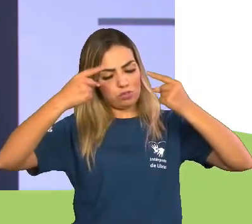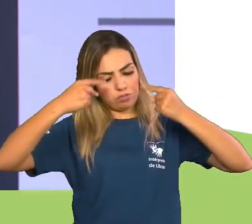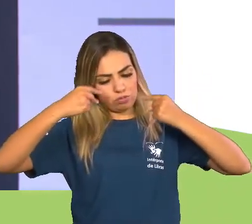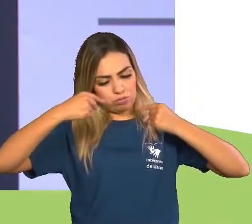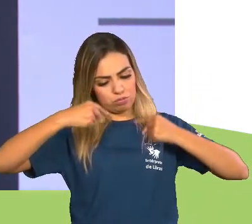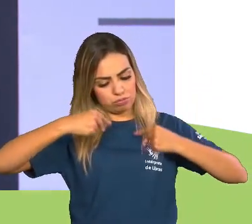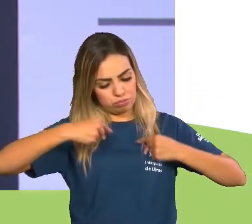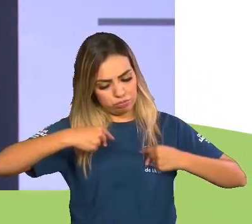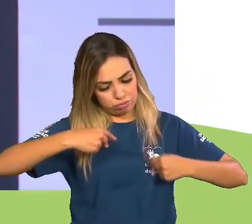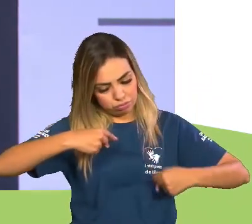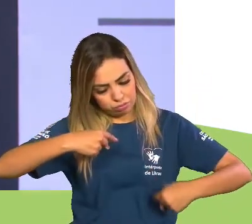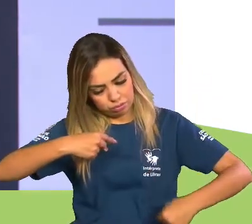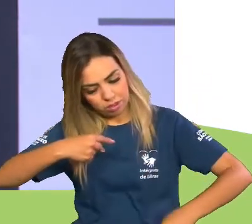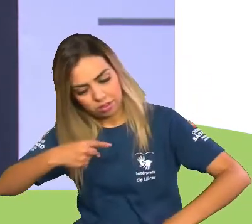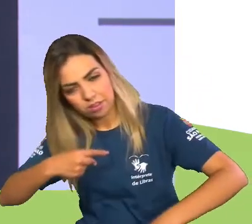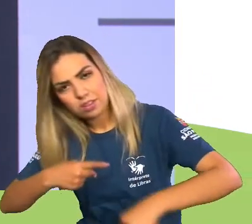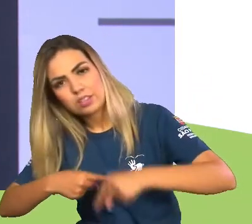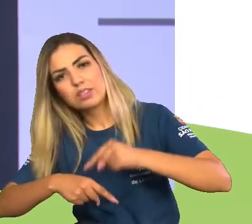sarar, é minha